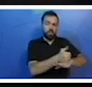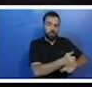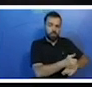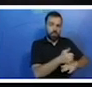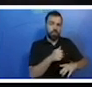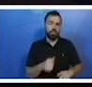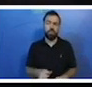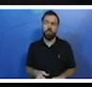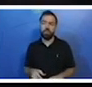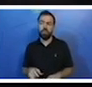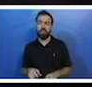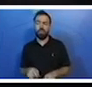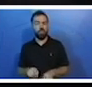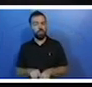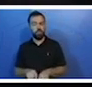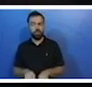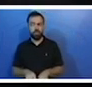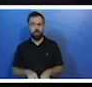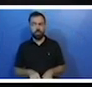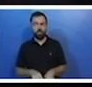para